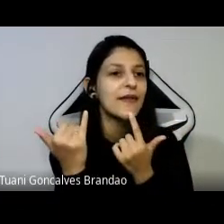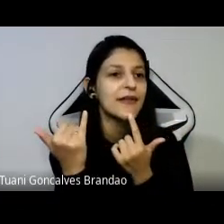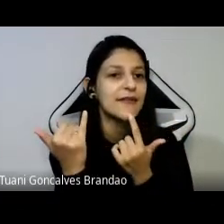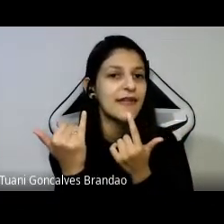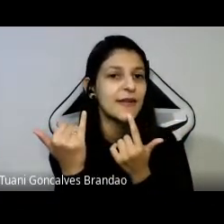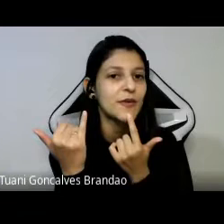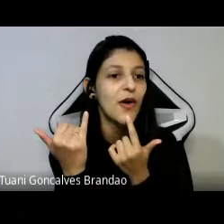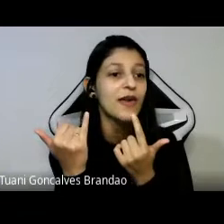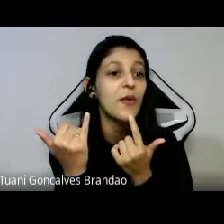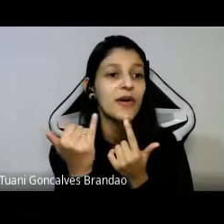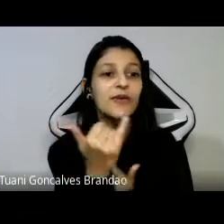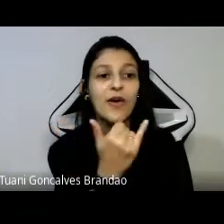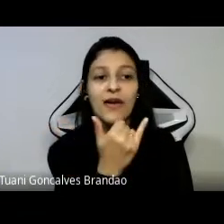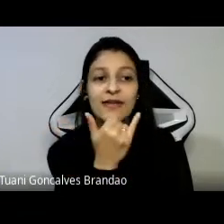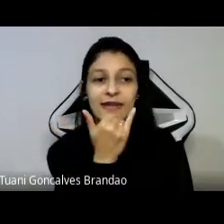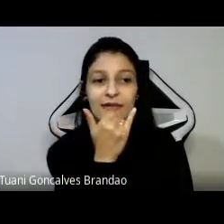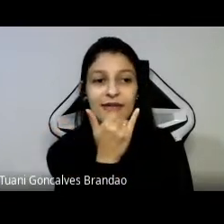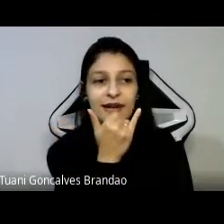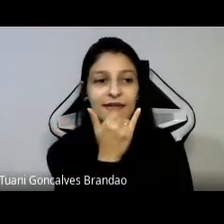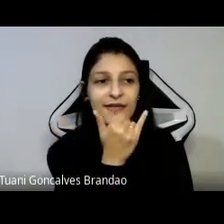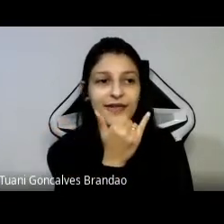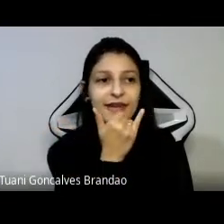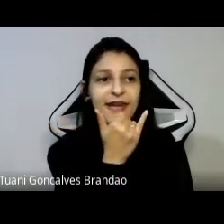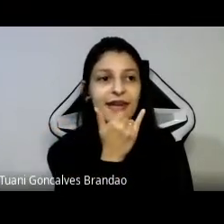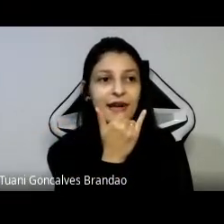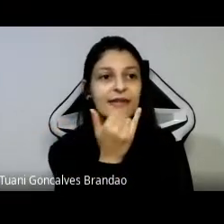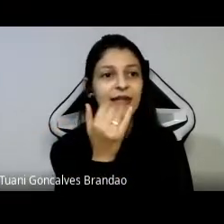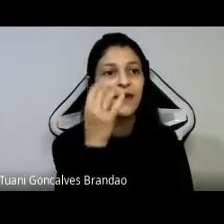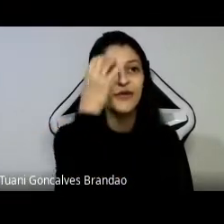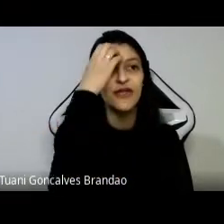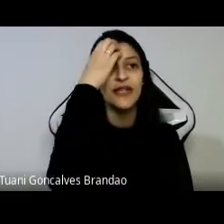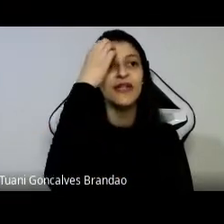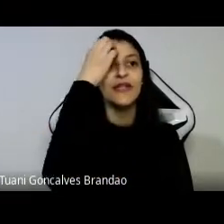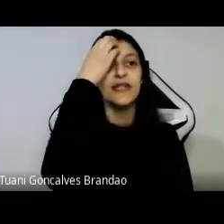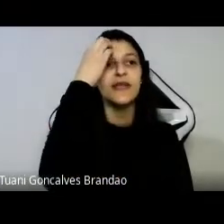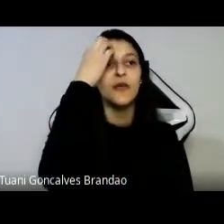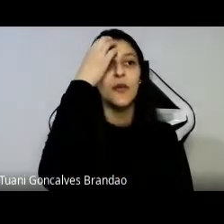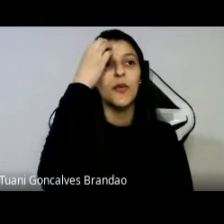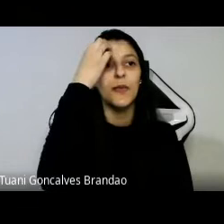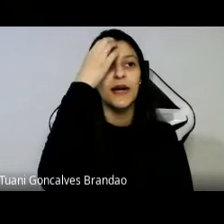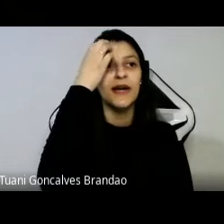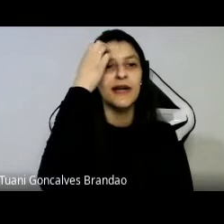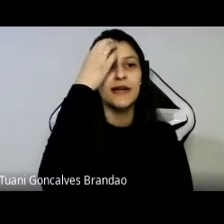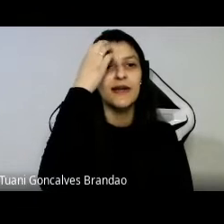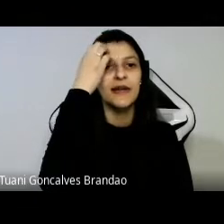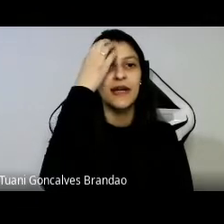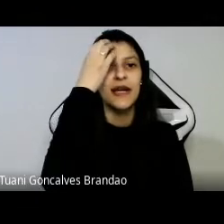que vai ser o toque e quantos toques são? Então, é o sinal de